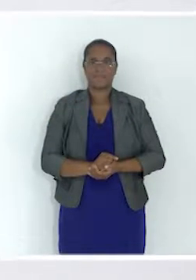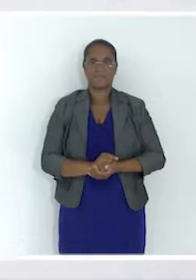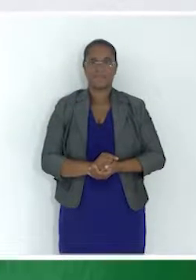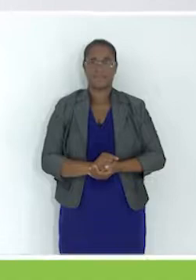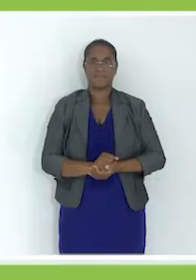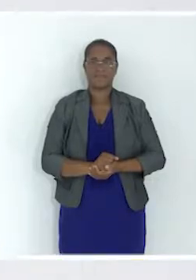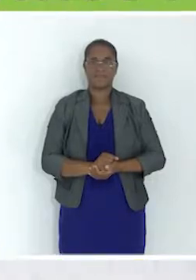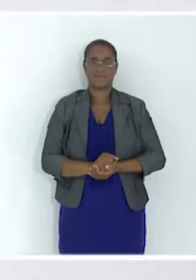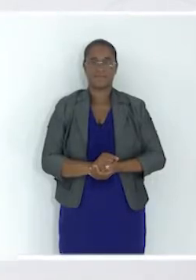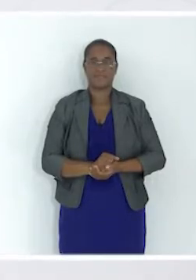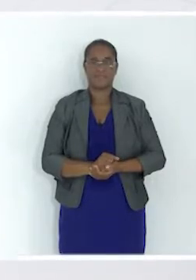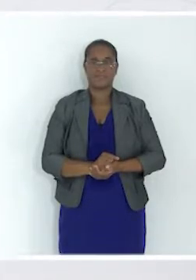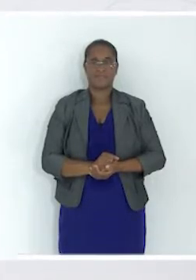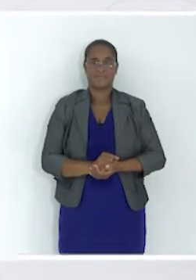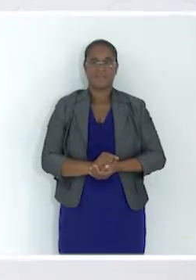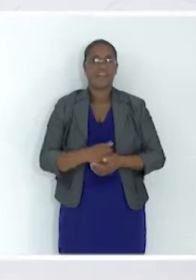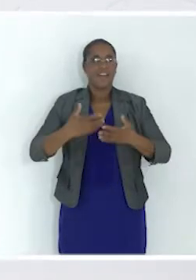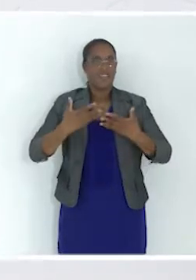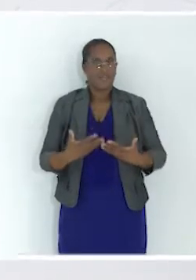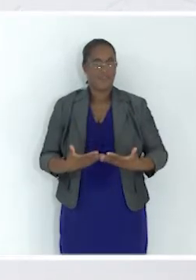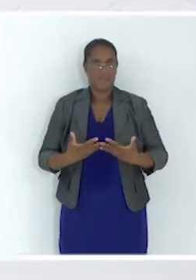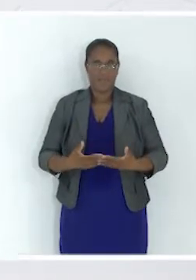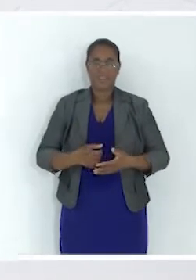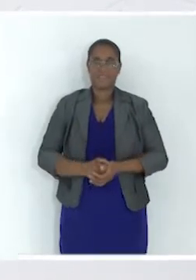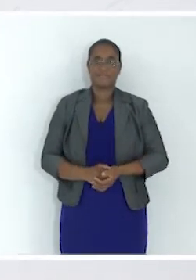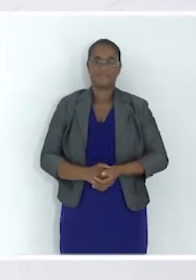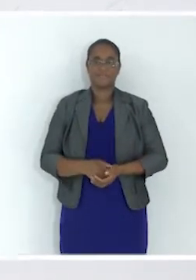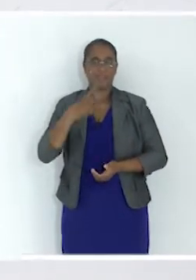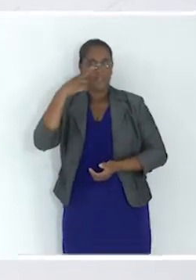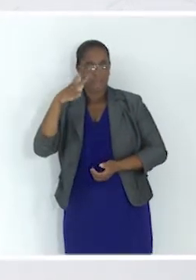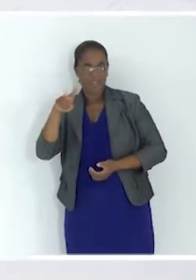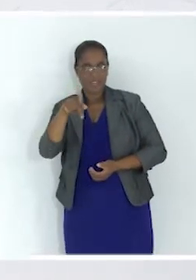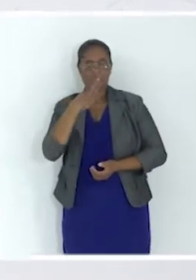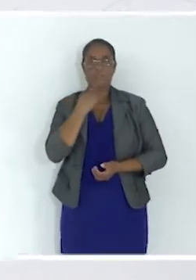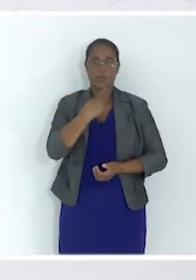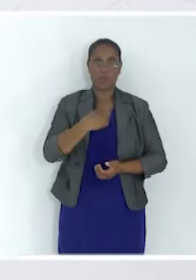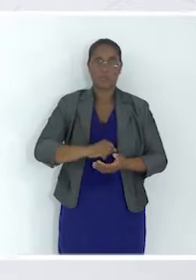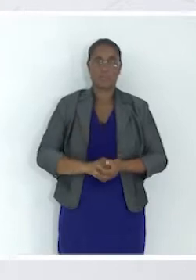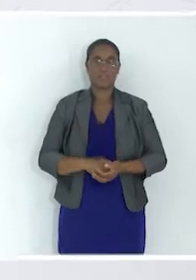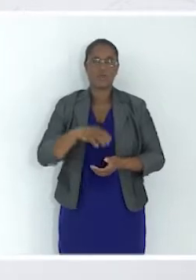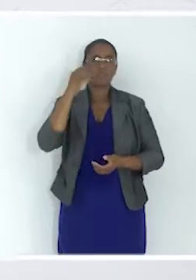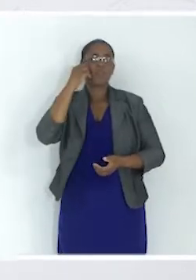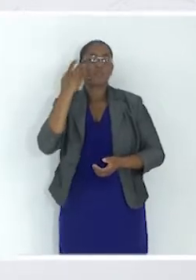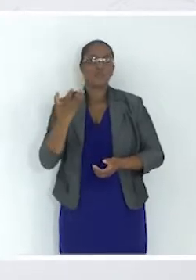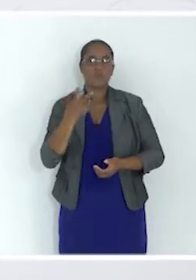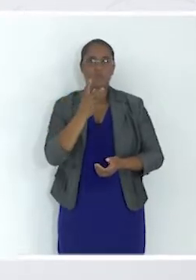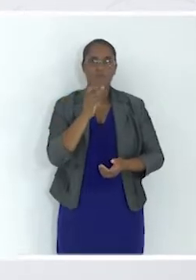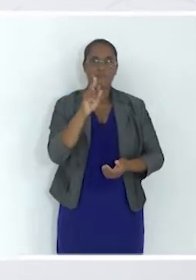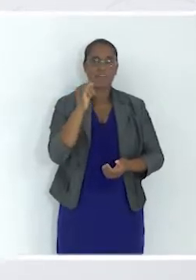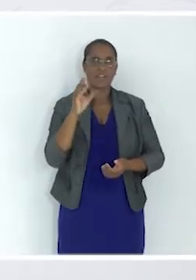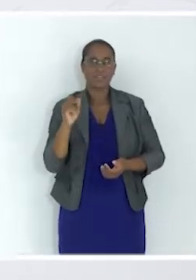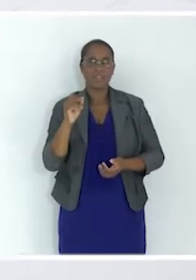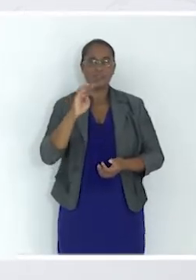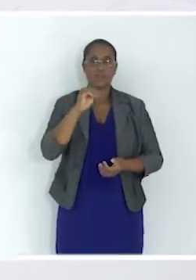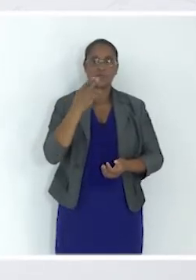Agora, vejam a pergunta. Como variam os substantivos? Substantivos que também